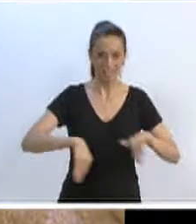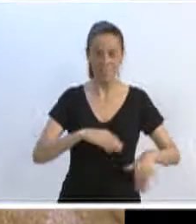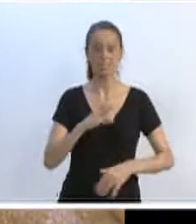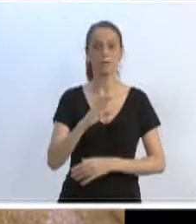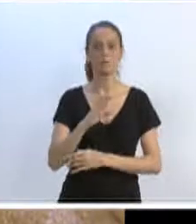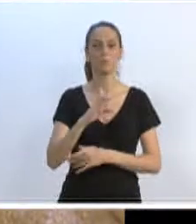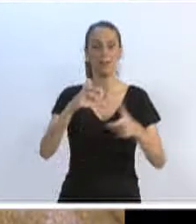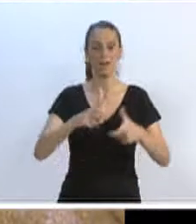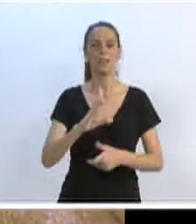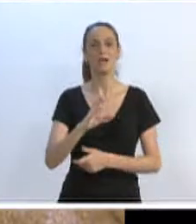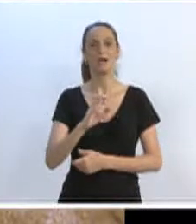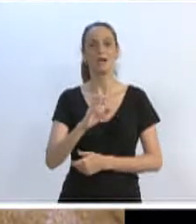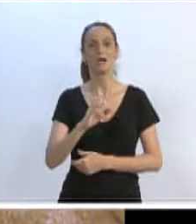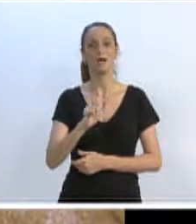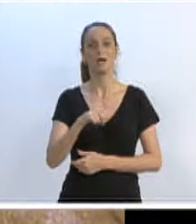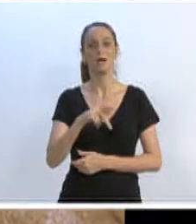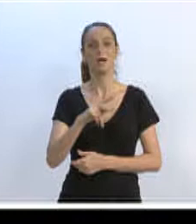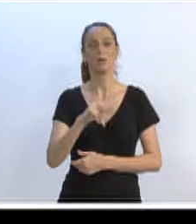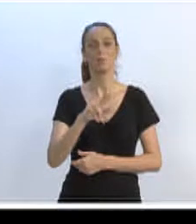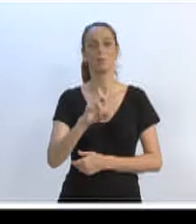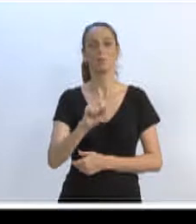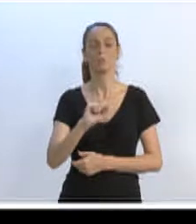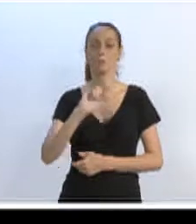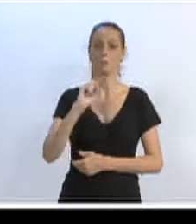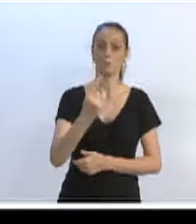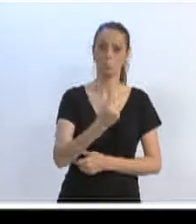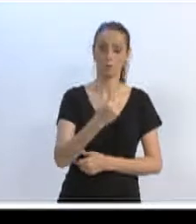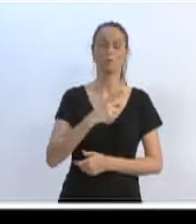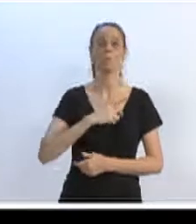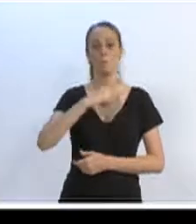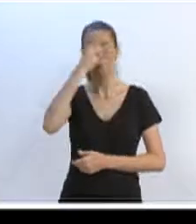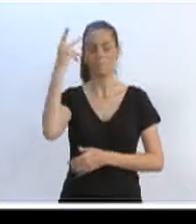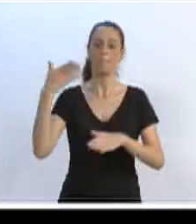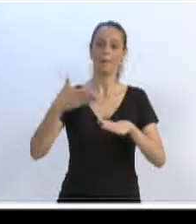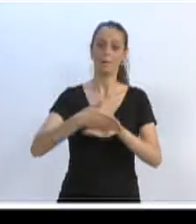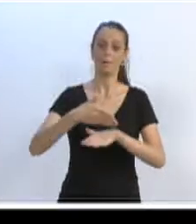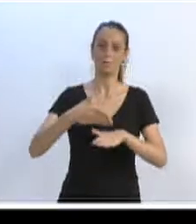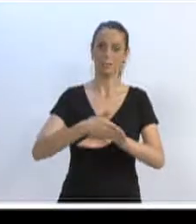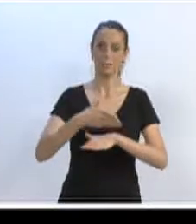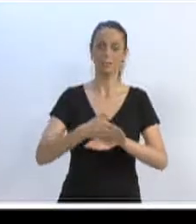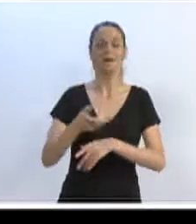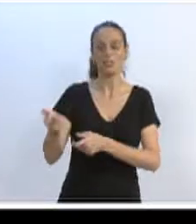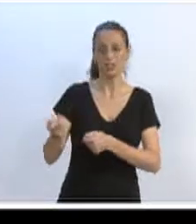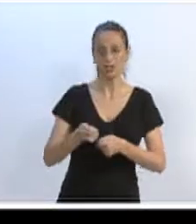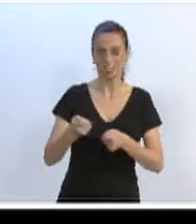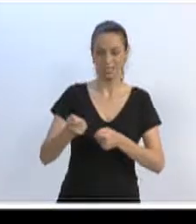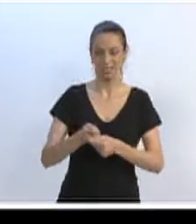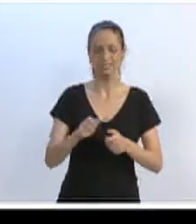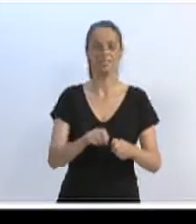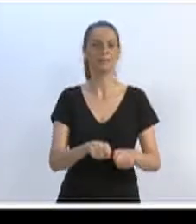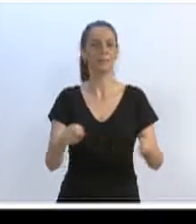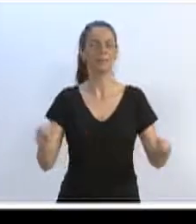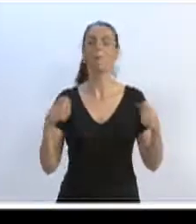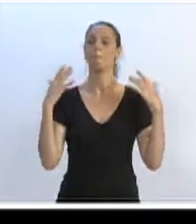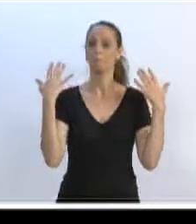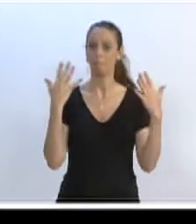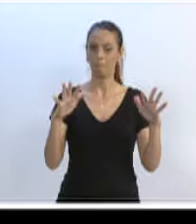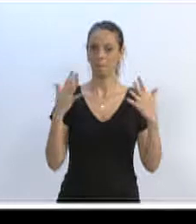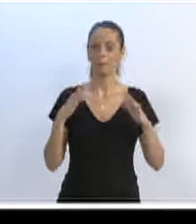Estivemos lá também participante, estivemos lá presente participando da gincana da Uniaselv. Quero parabenizar a todos